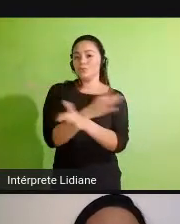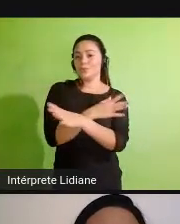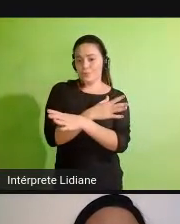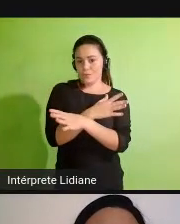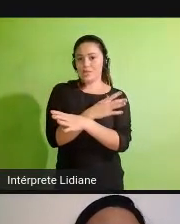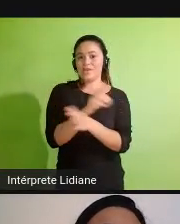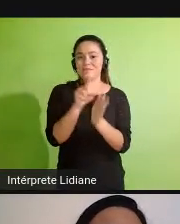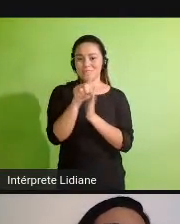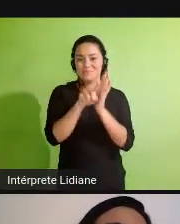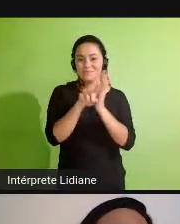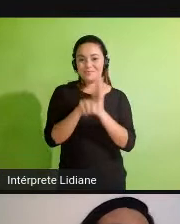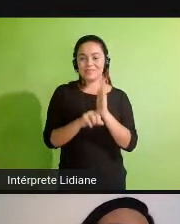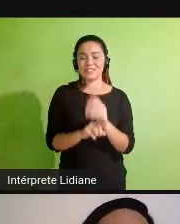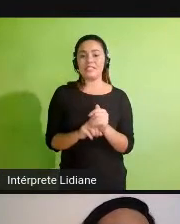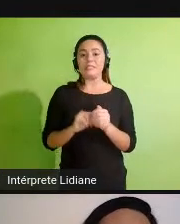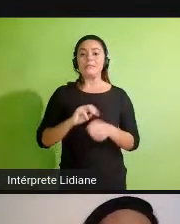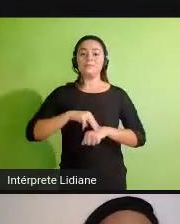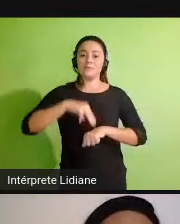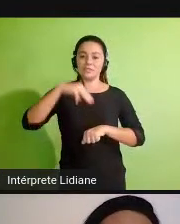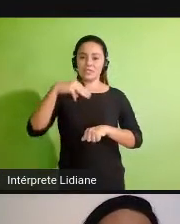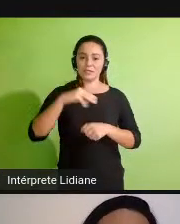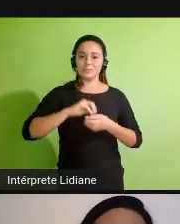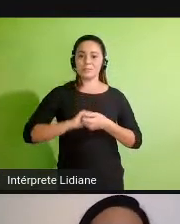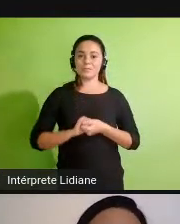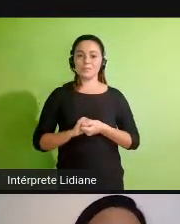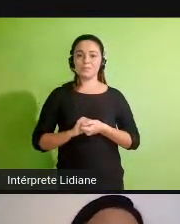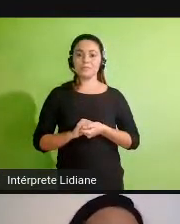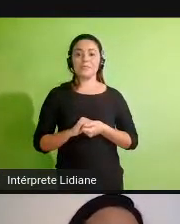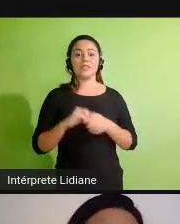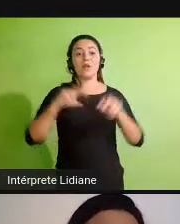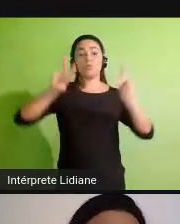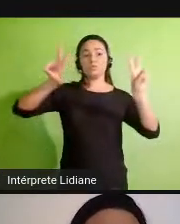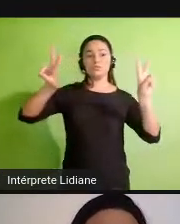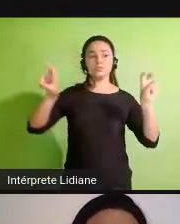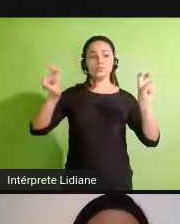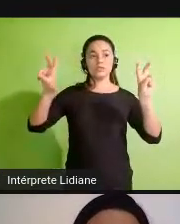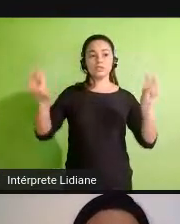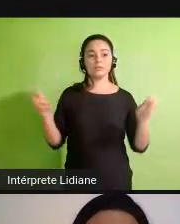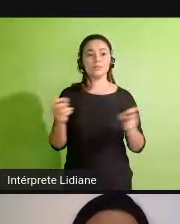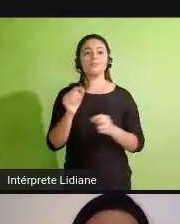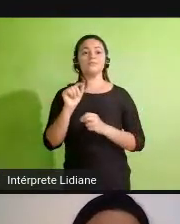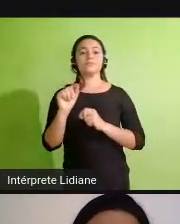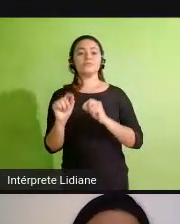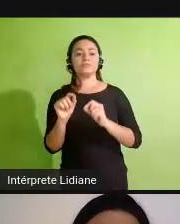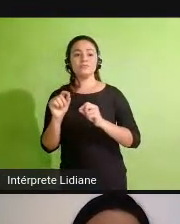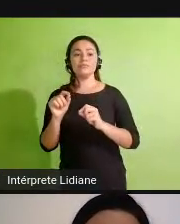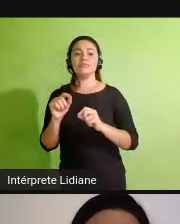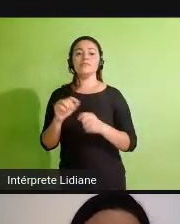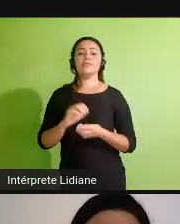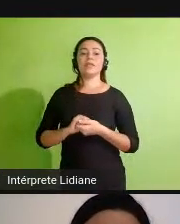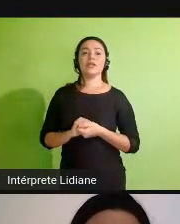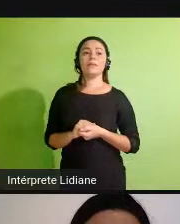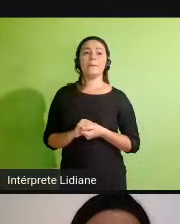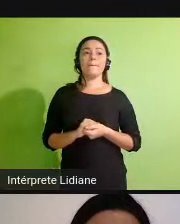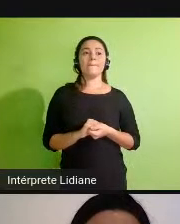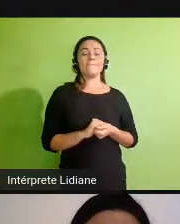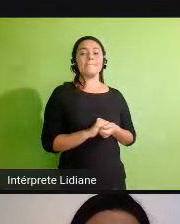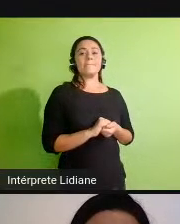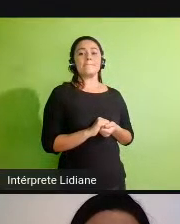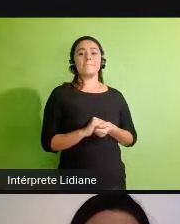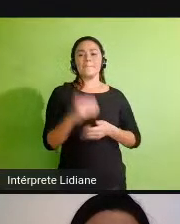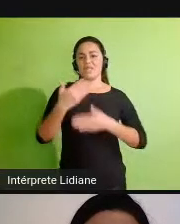pintura, associada ao processo de aprendizado vinculados à escola. Pode passar o próximo slide, por favor?